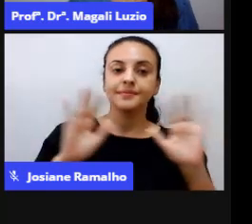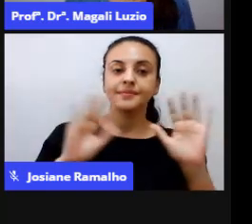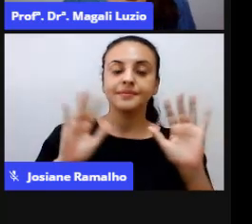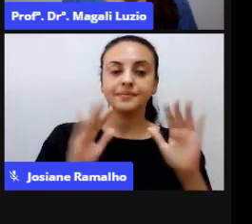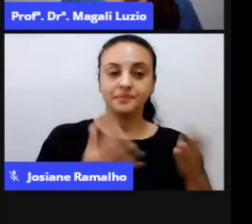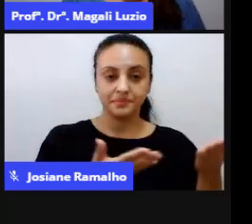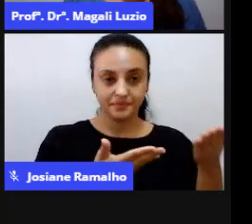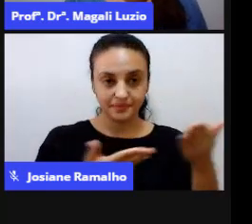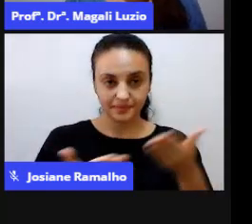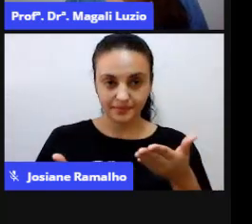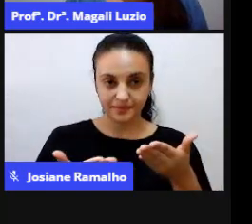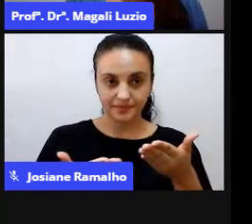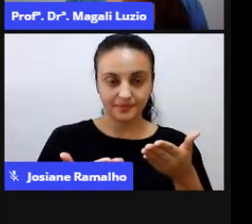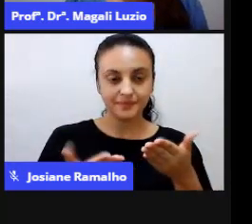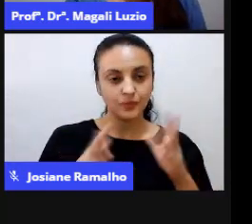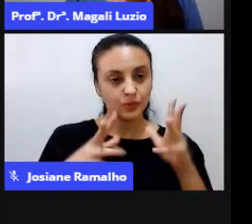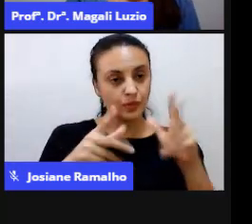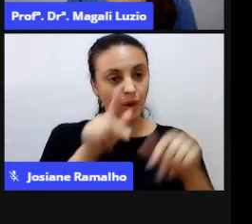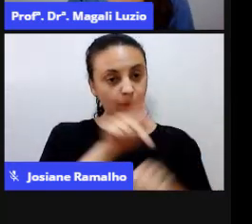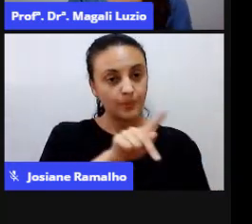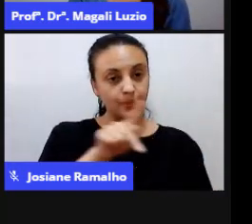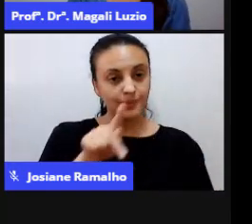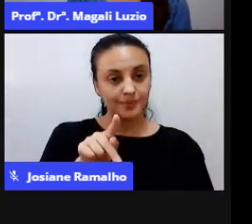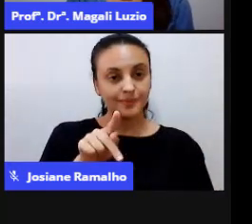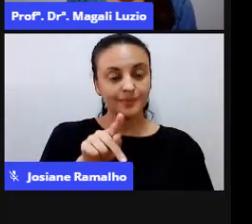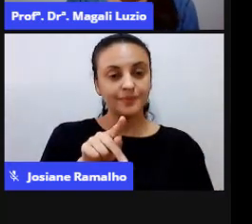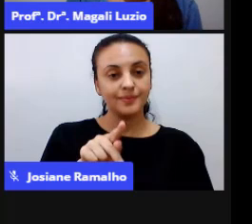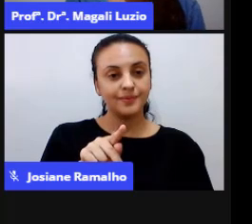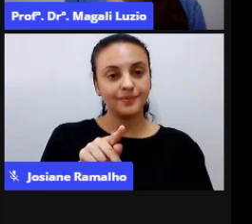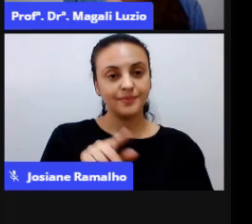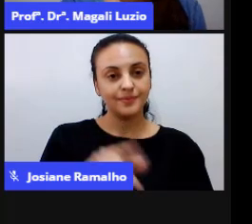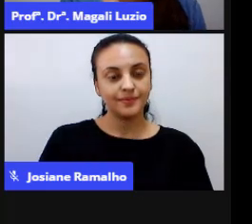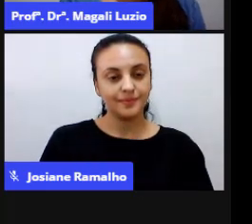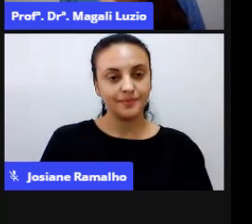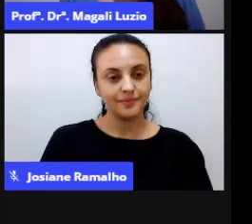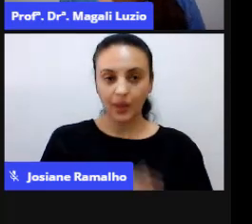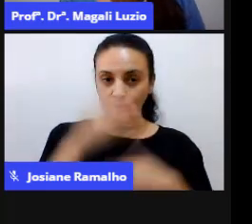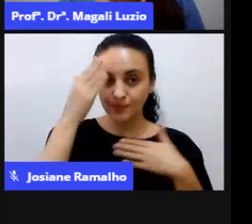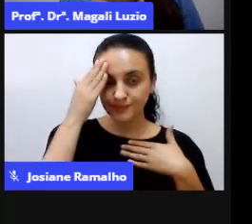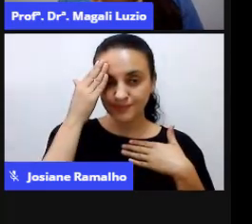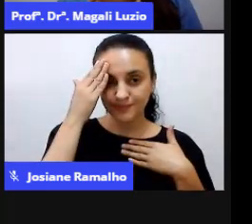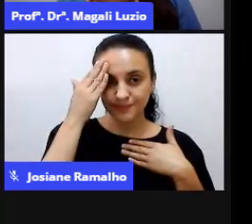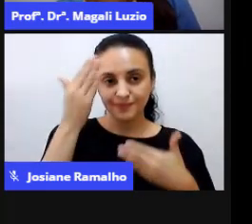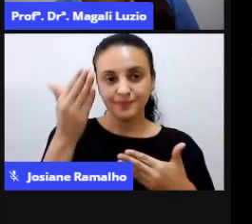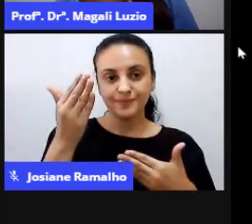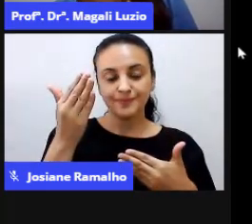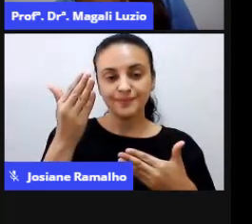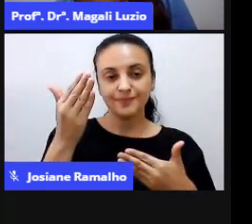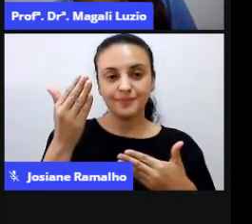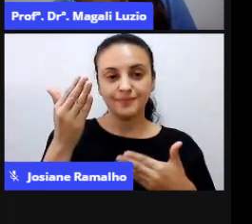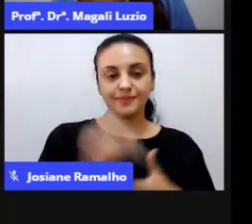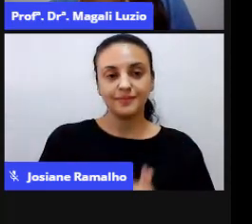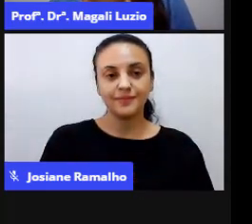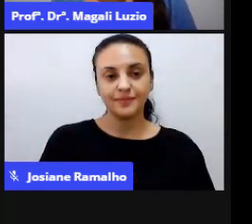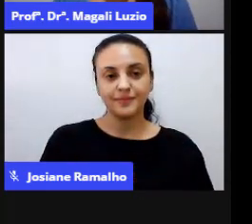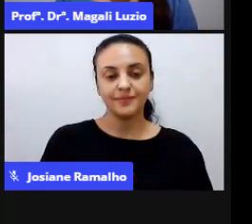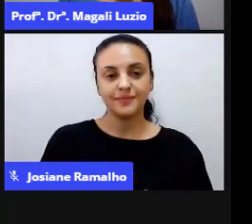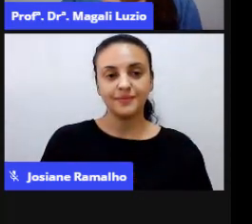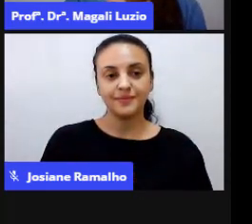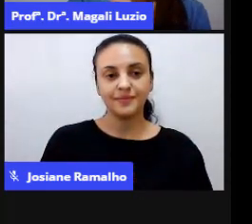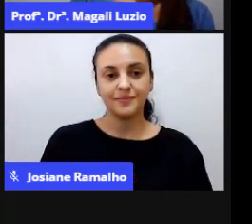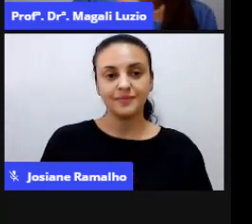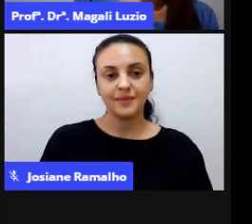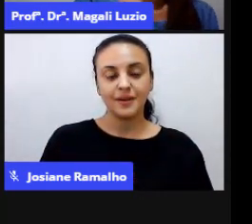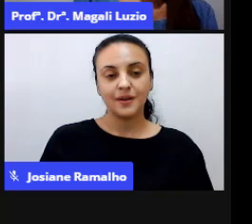Sejam bem-vindos todos os professores e eu grata, muito agradecida por ter escolhido